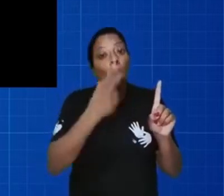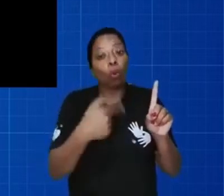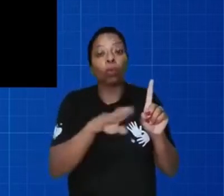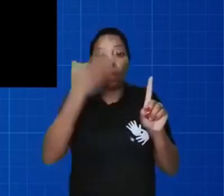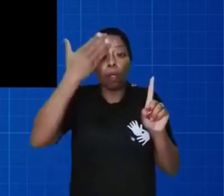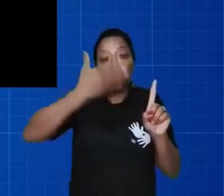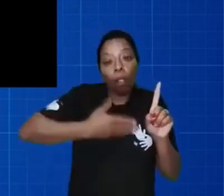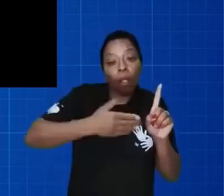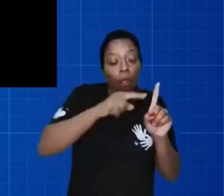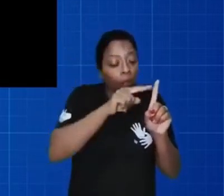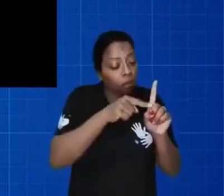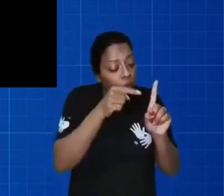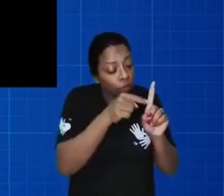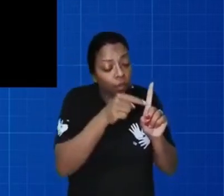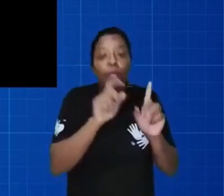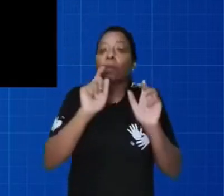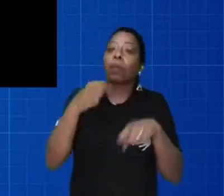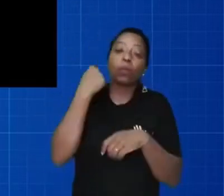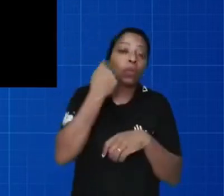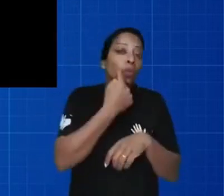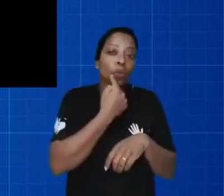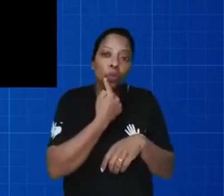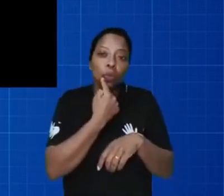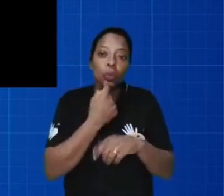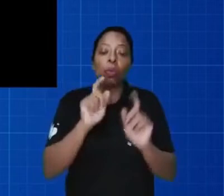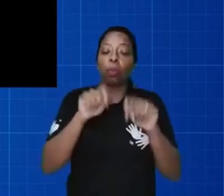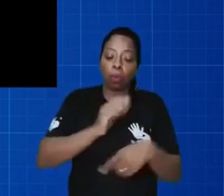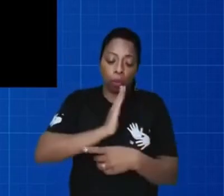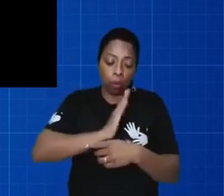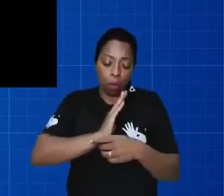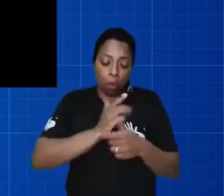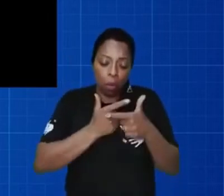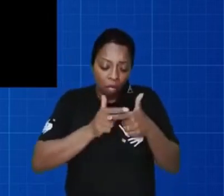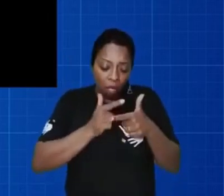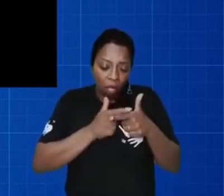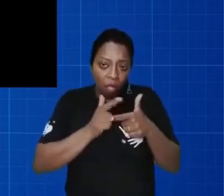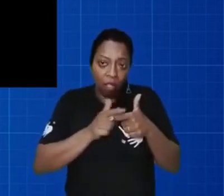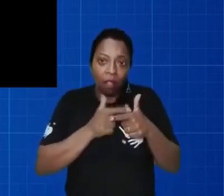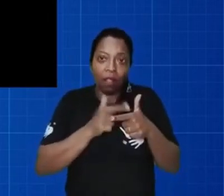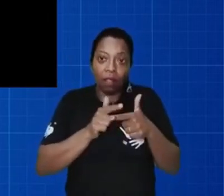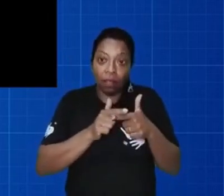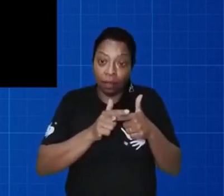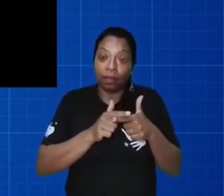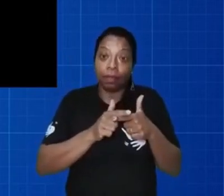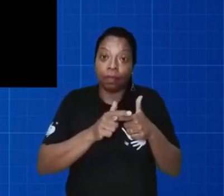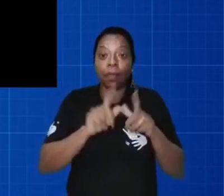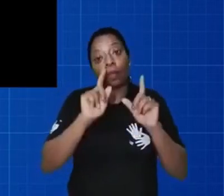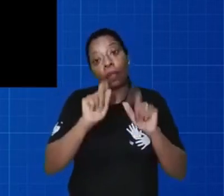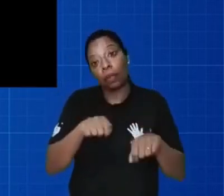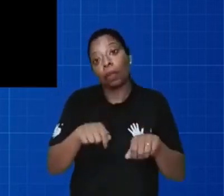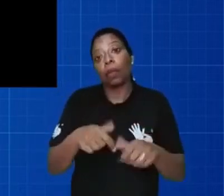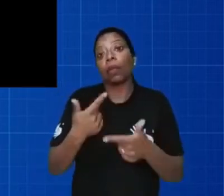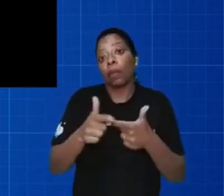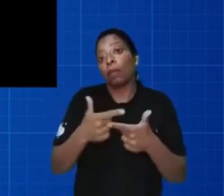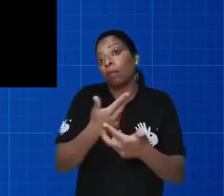vacina do sarampo também, que é a VTV. Crianças, os bebês, né? E os adultos também precisam ter dose dessa vacina,